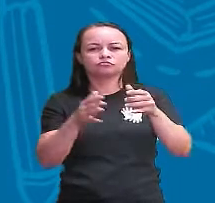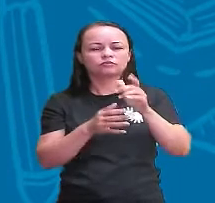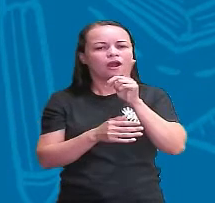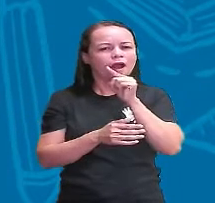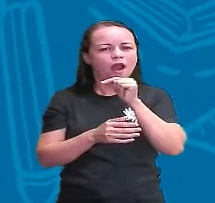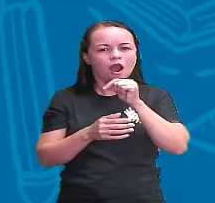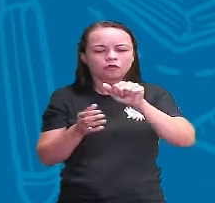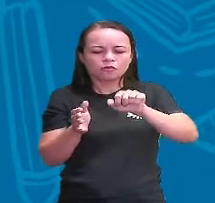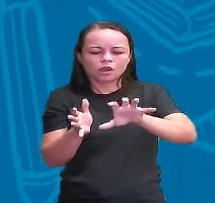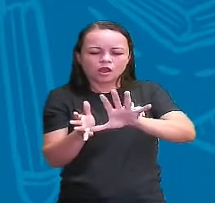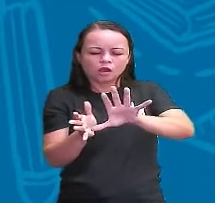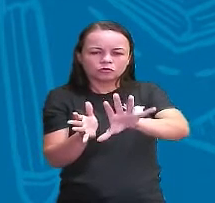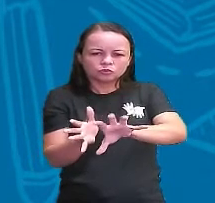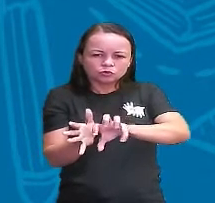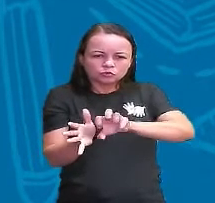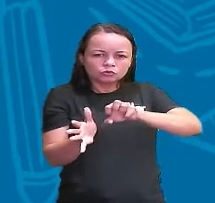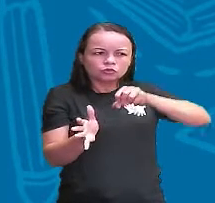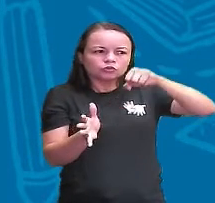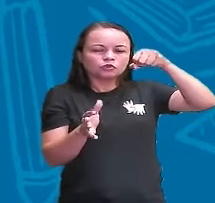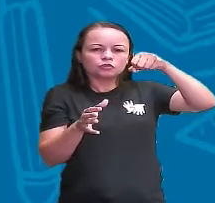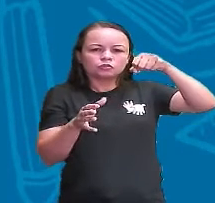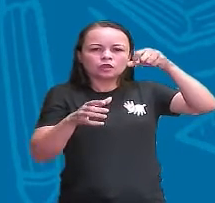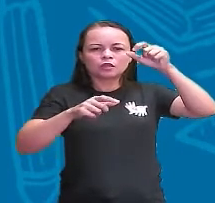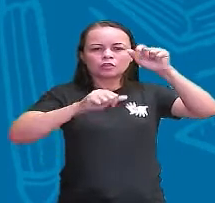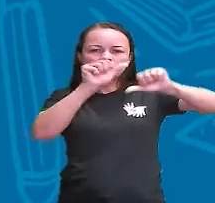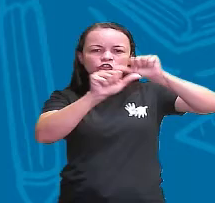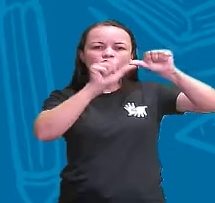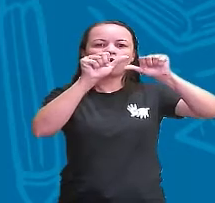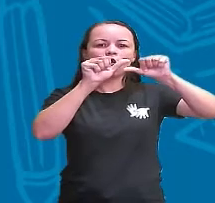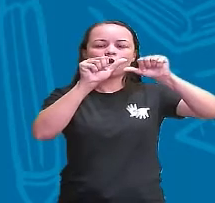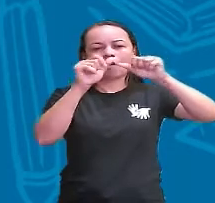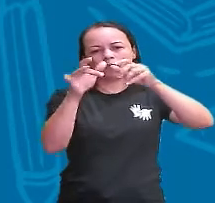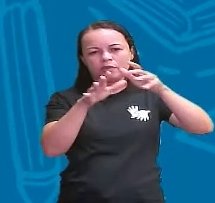água se transforme em gotículas, que vai ser a